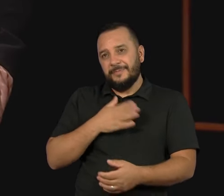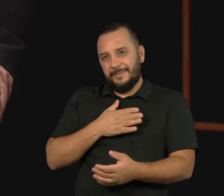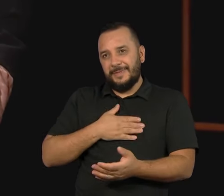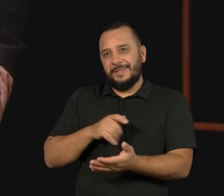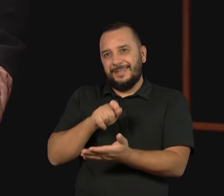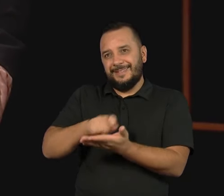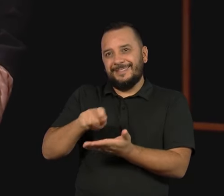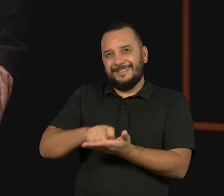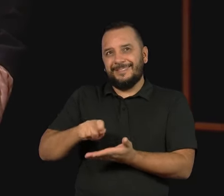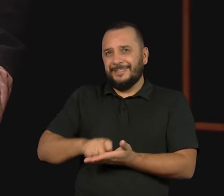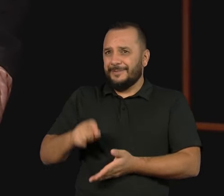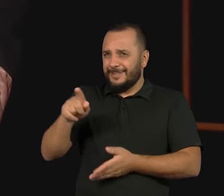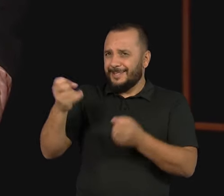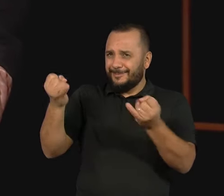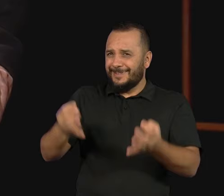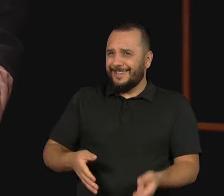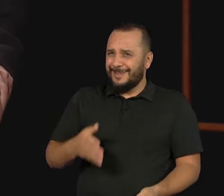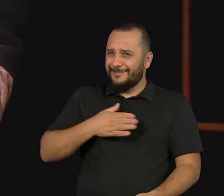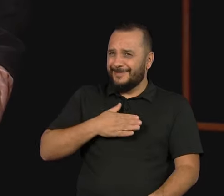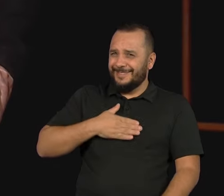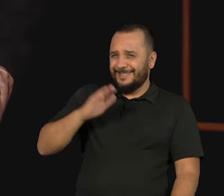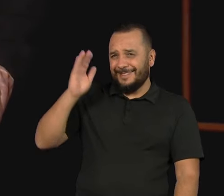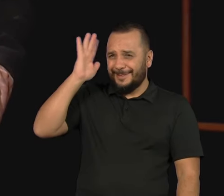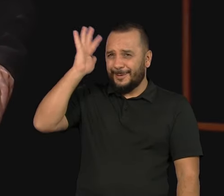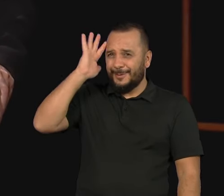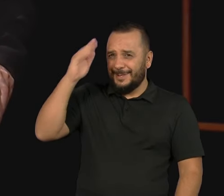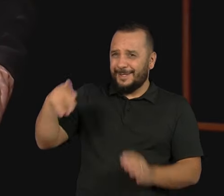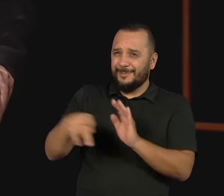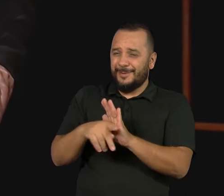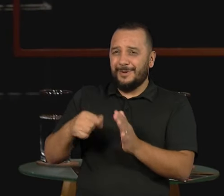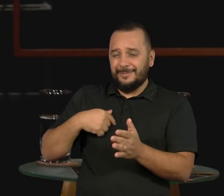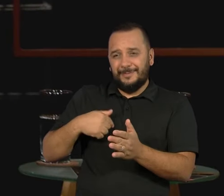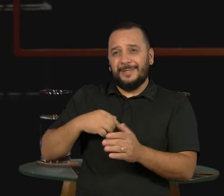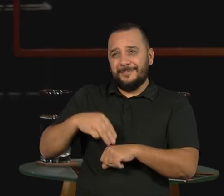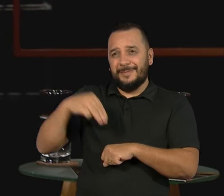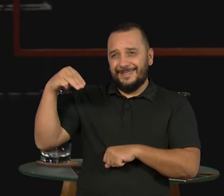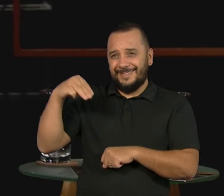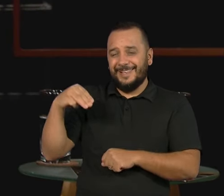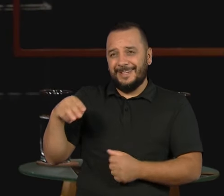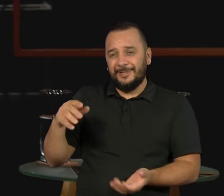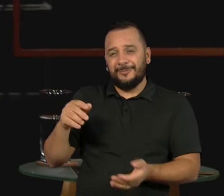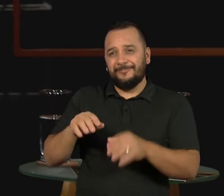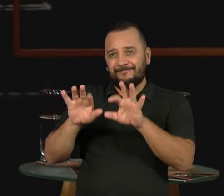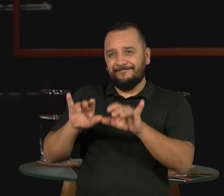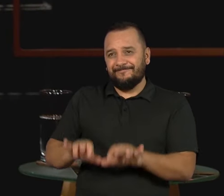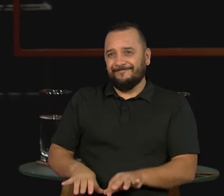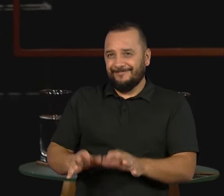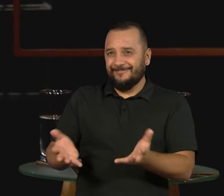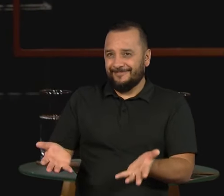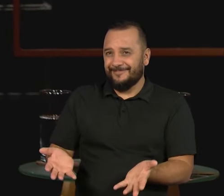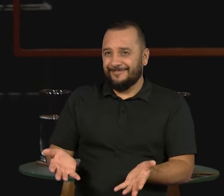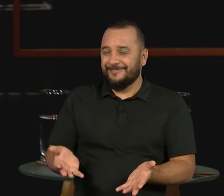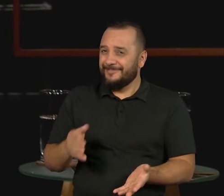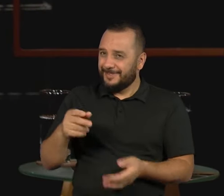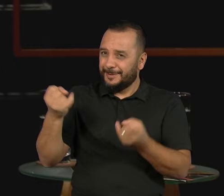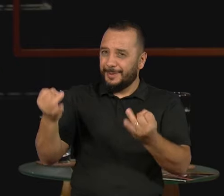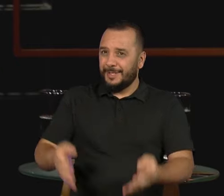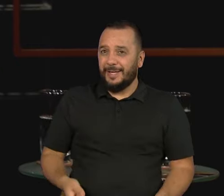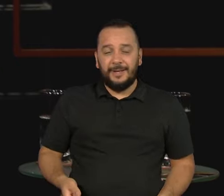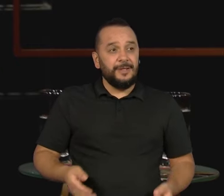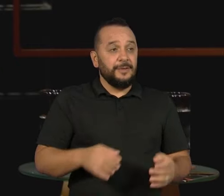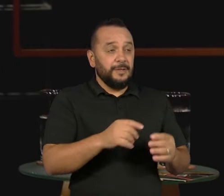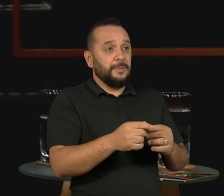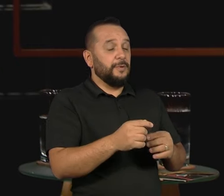Nunca esperava que vocês fossem falar da minha dissertação de mestrado aqui. Bom, mas agora vamos voltar no tempo, tá? Você começou sua